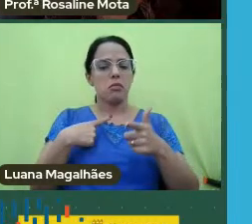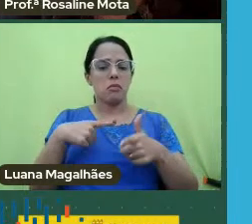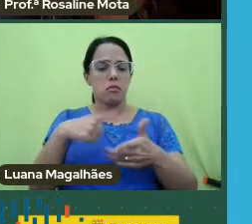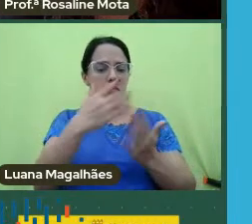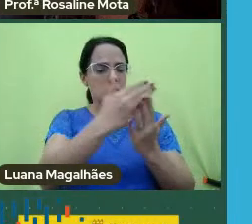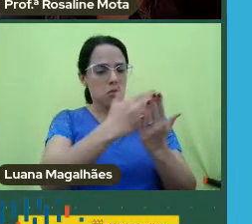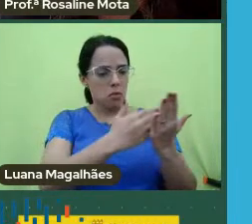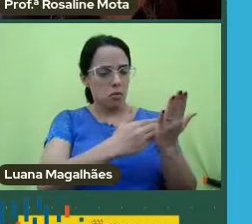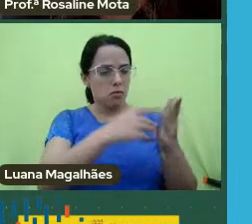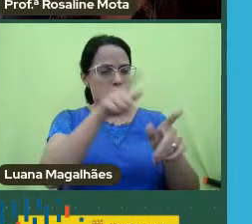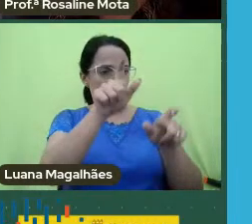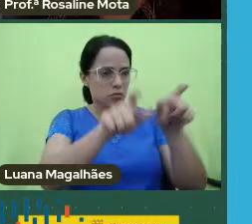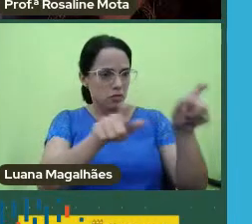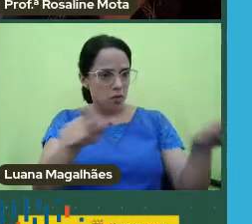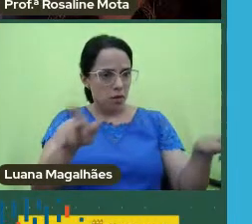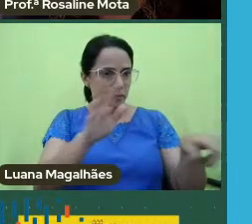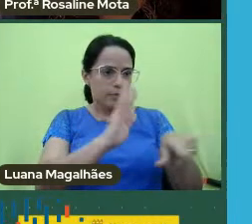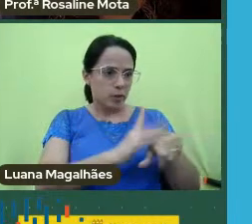do paciente,